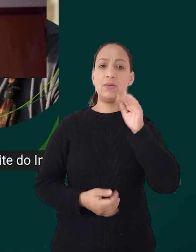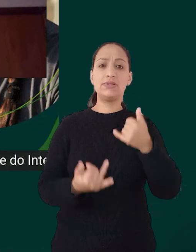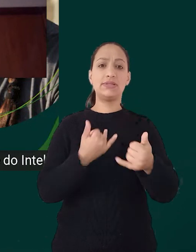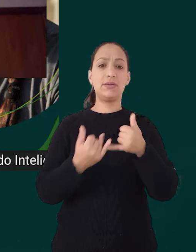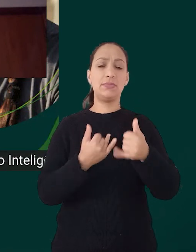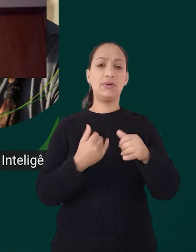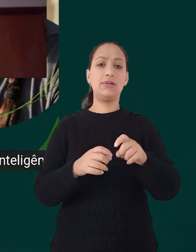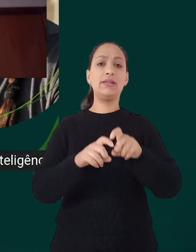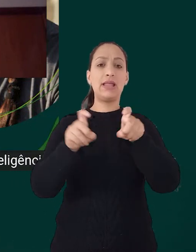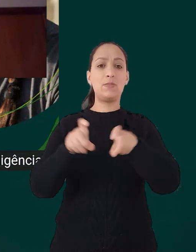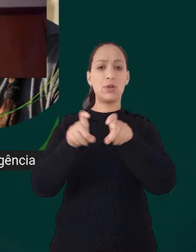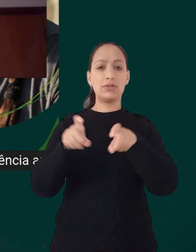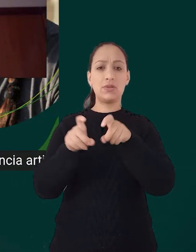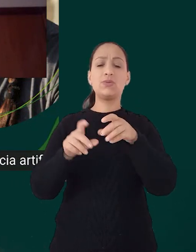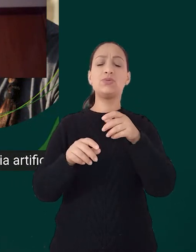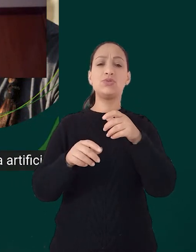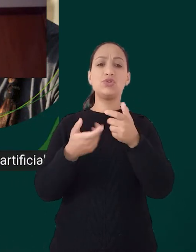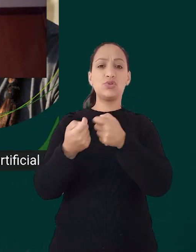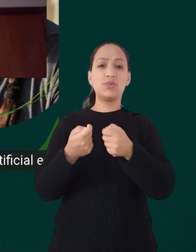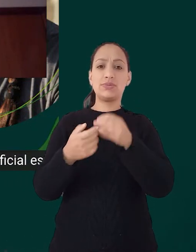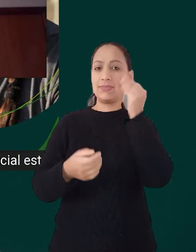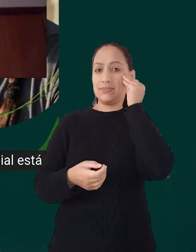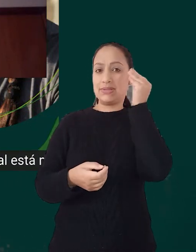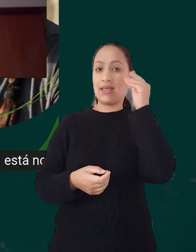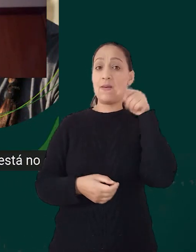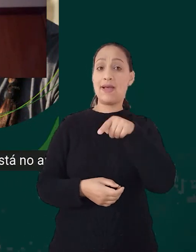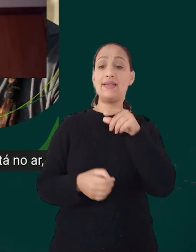laboratório lá de jogos experimentais, porque daí vocês vão fazendo